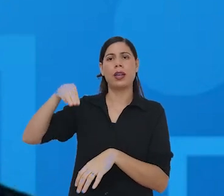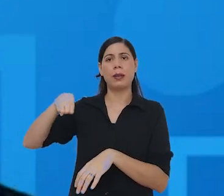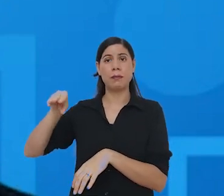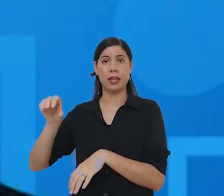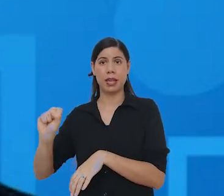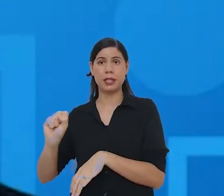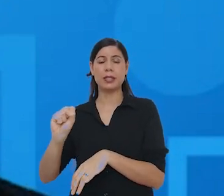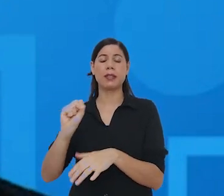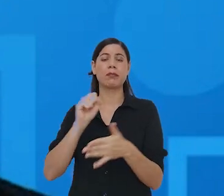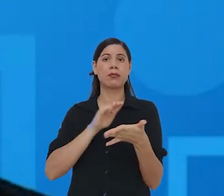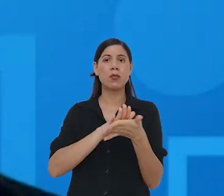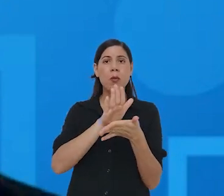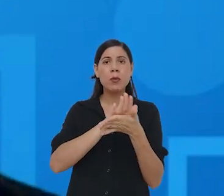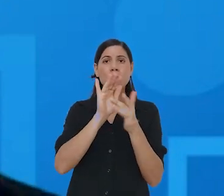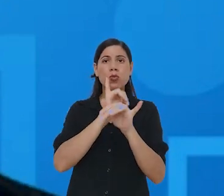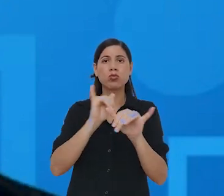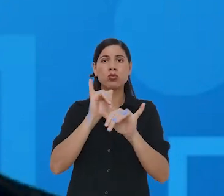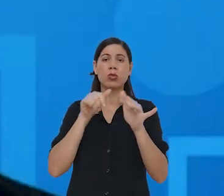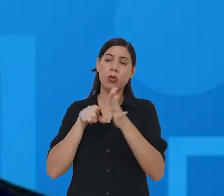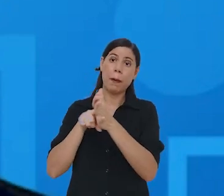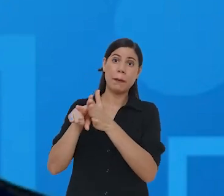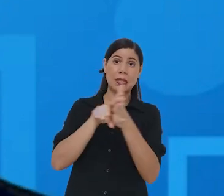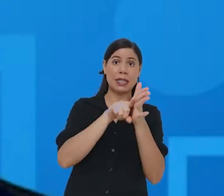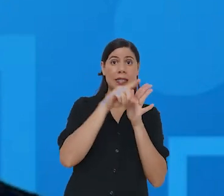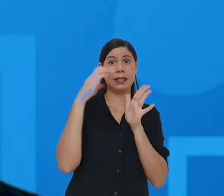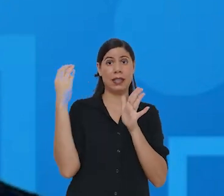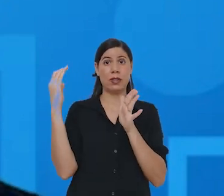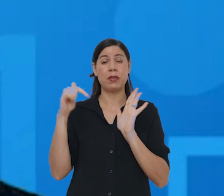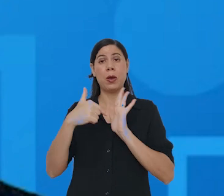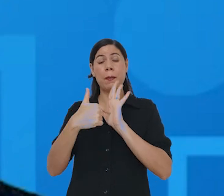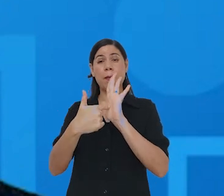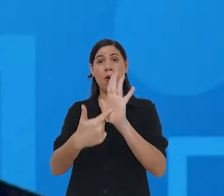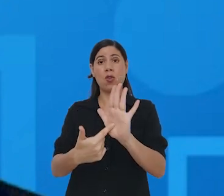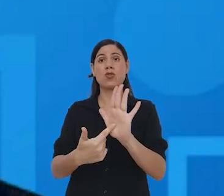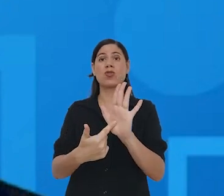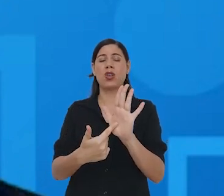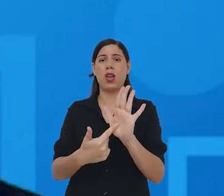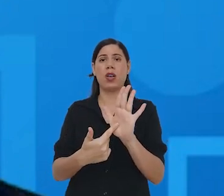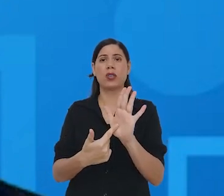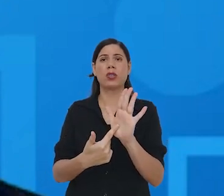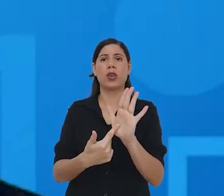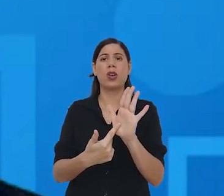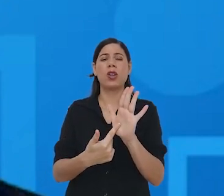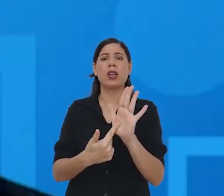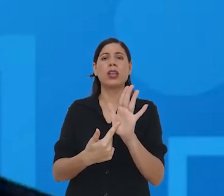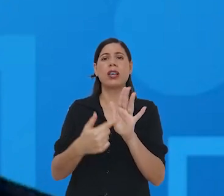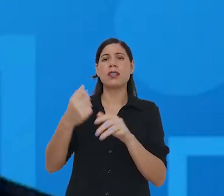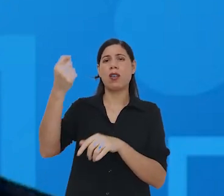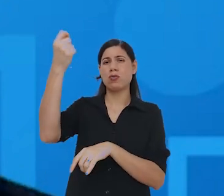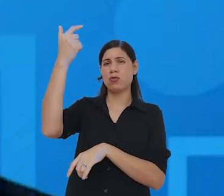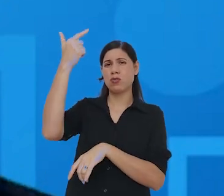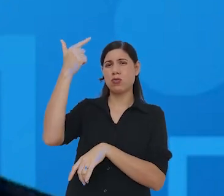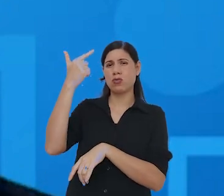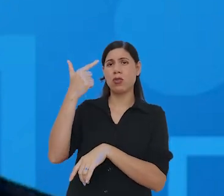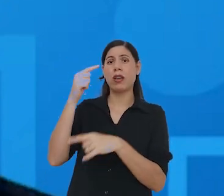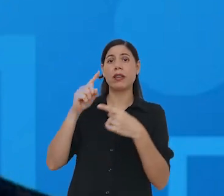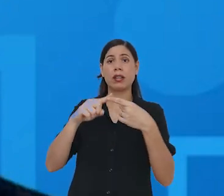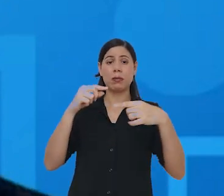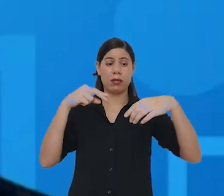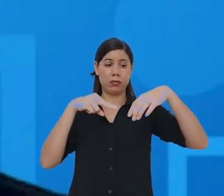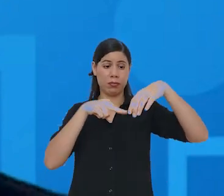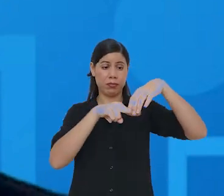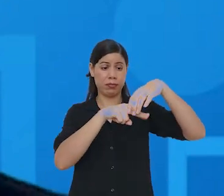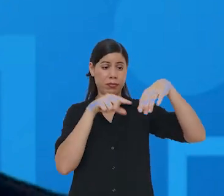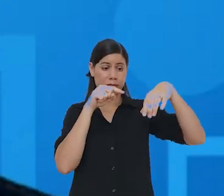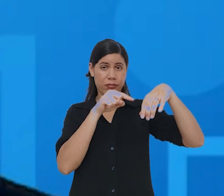Saúde, publicou o resultado dos estudos científicos indicando que a exposição à radiação ultravioleta